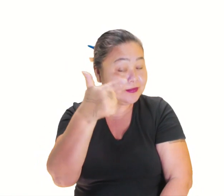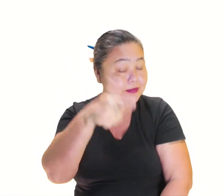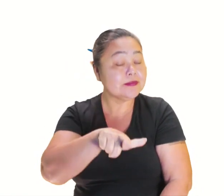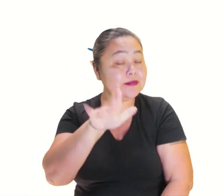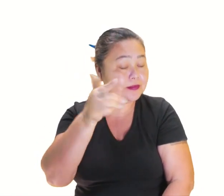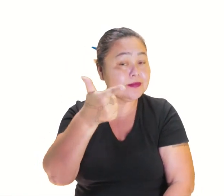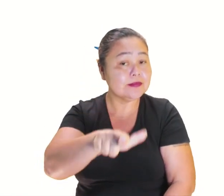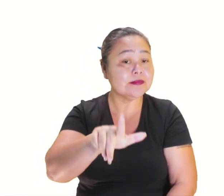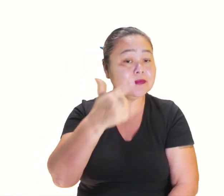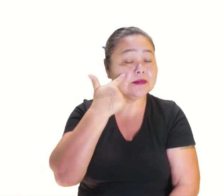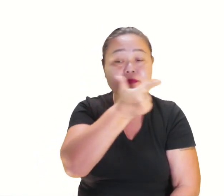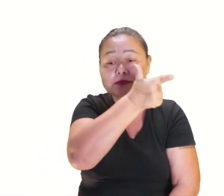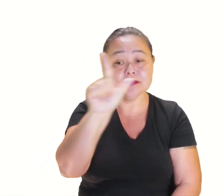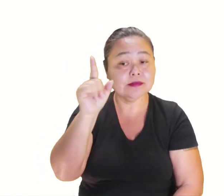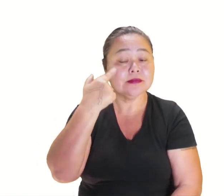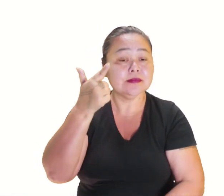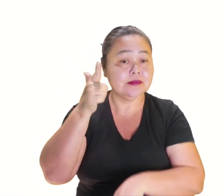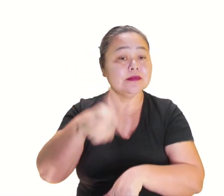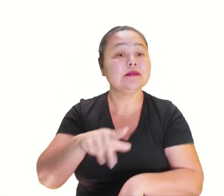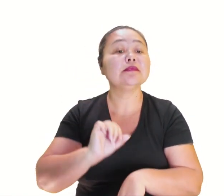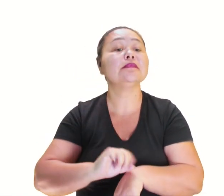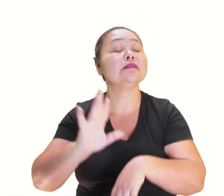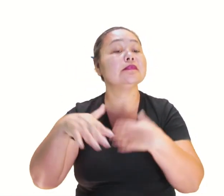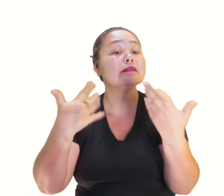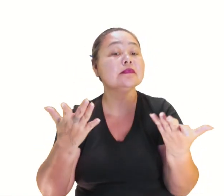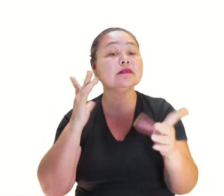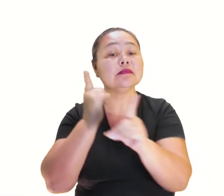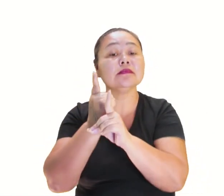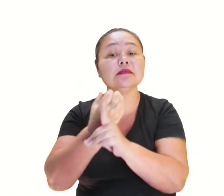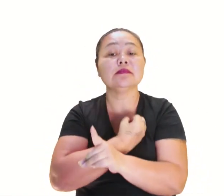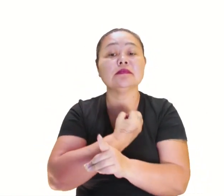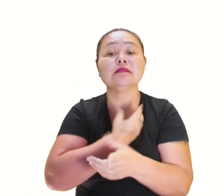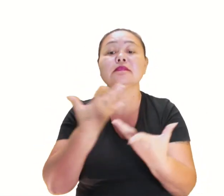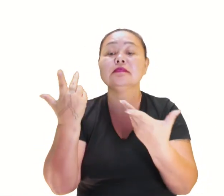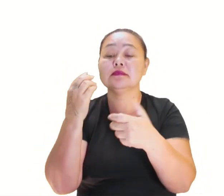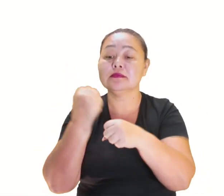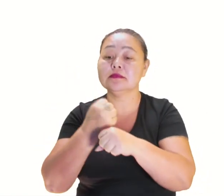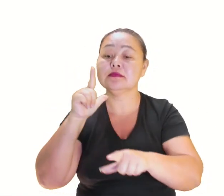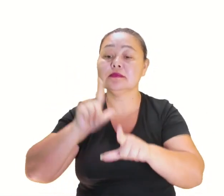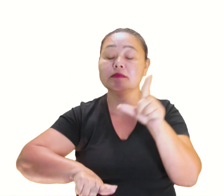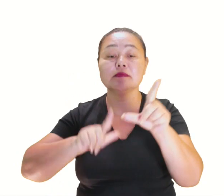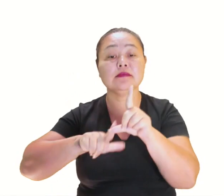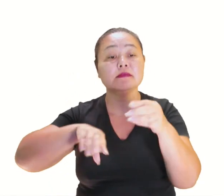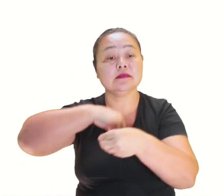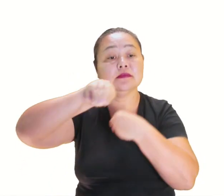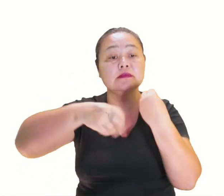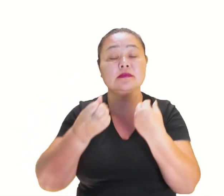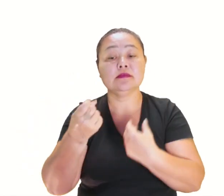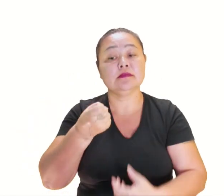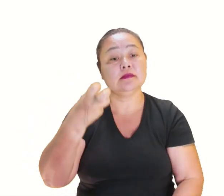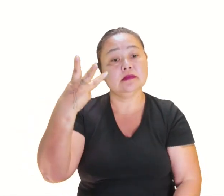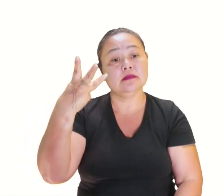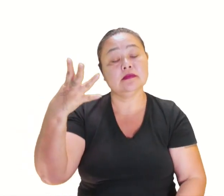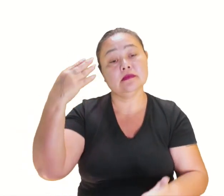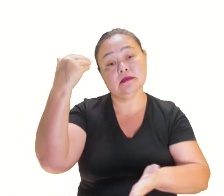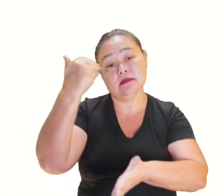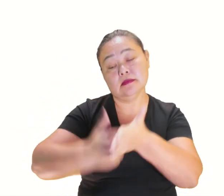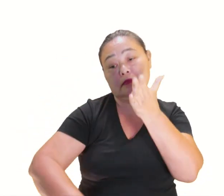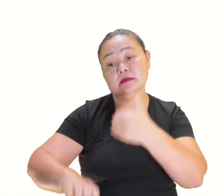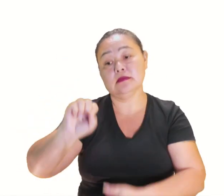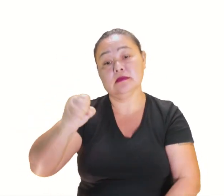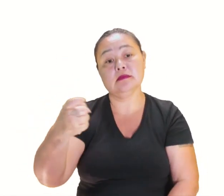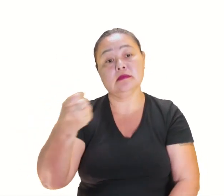ver? Mais uma? Claro que aqui a gente não deixa por menos. Determine o valor numérico da expressão 6x ao